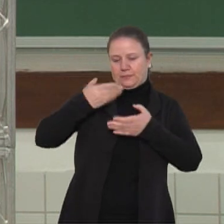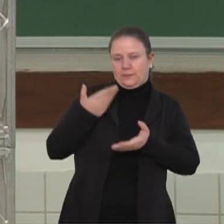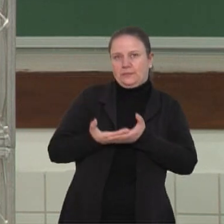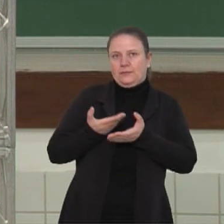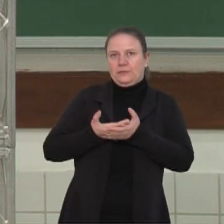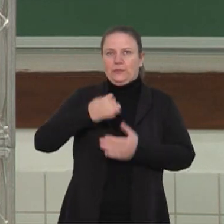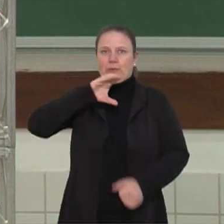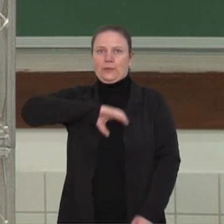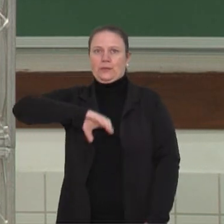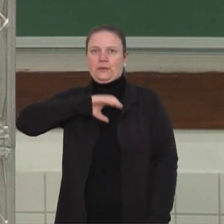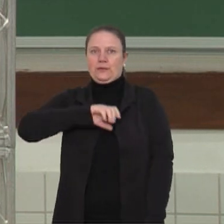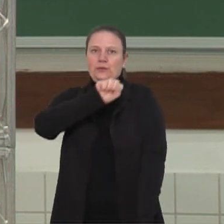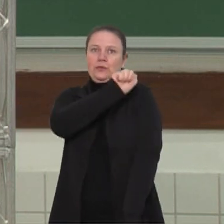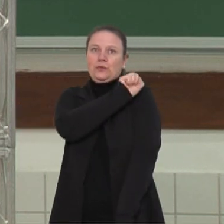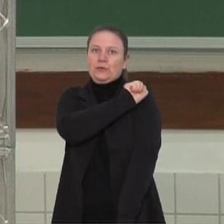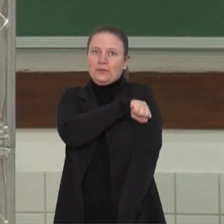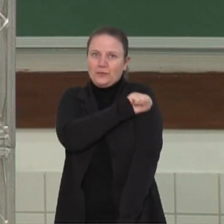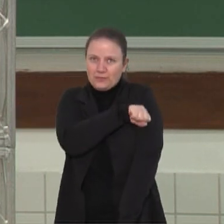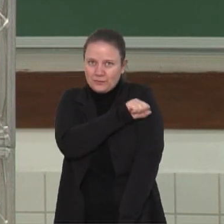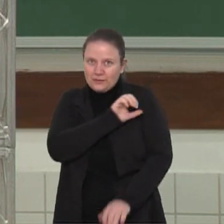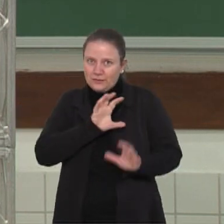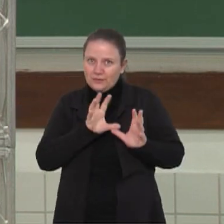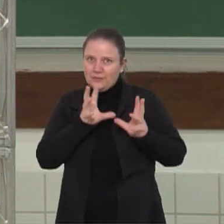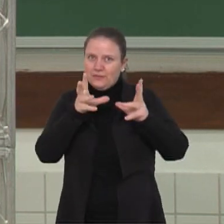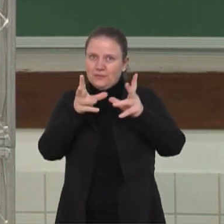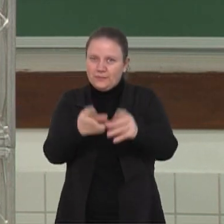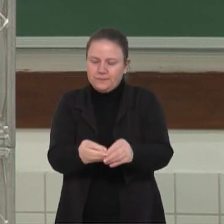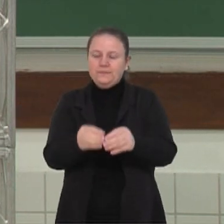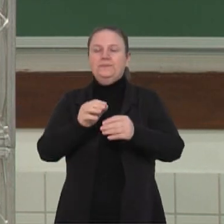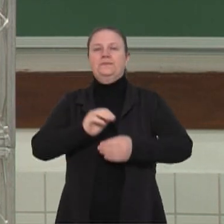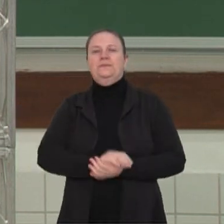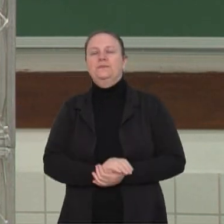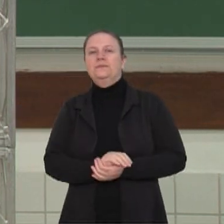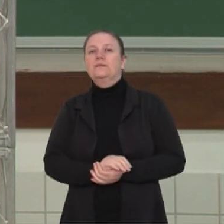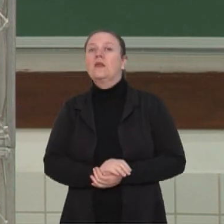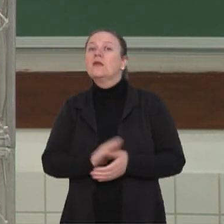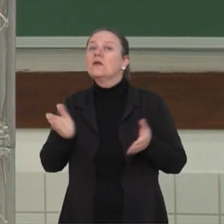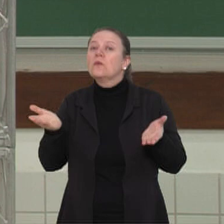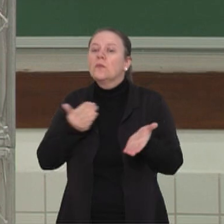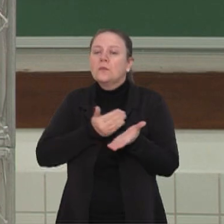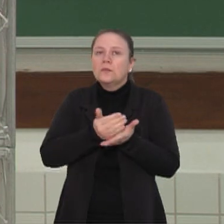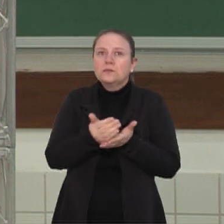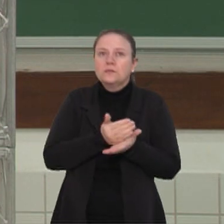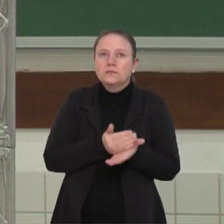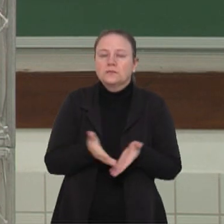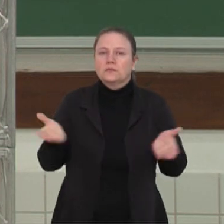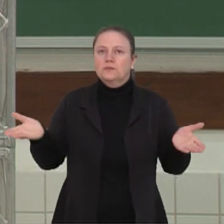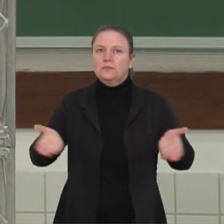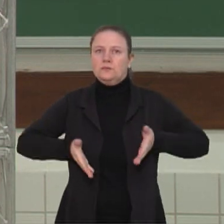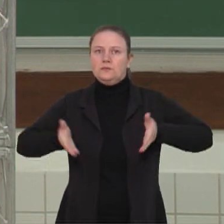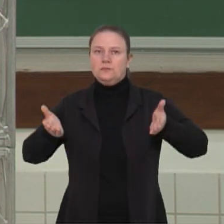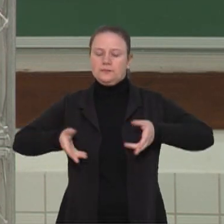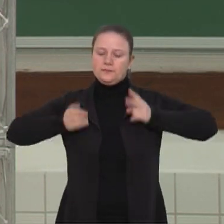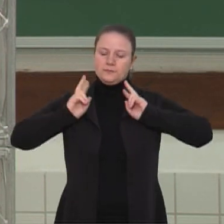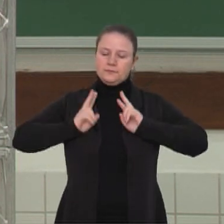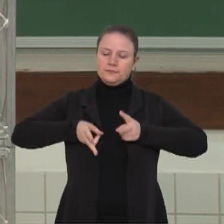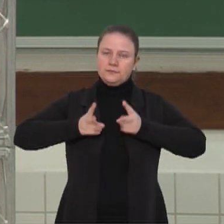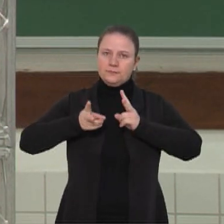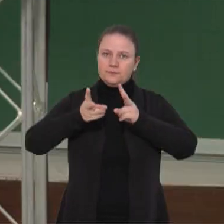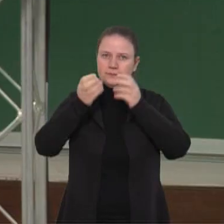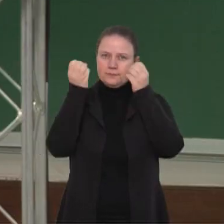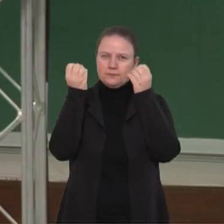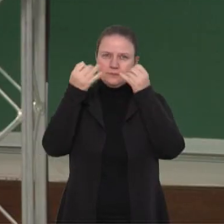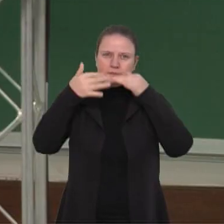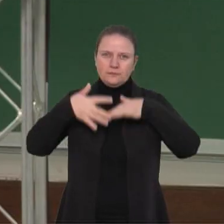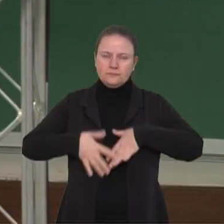para os oitavos anos, desculpe. Vamos começar? Então hoje nós vamos continuar falando